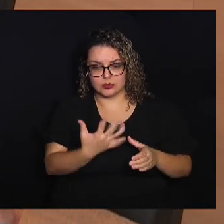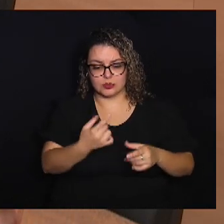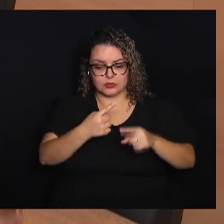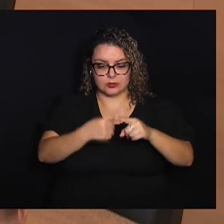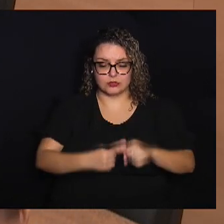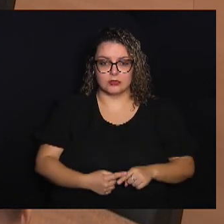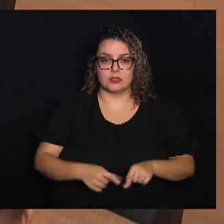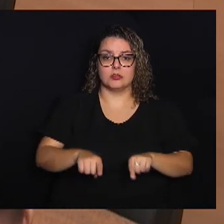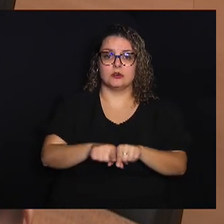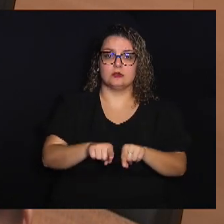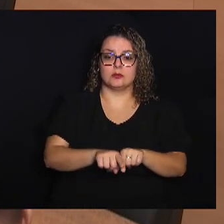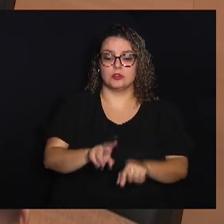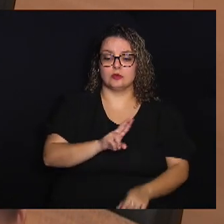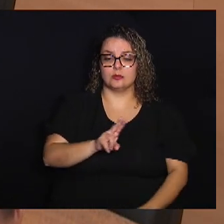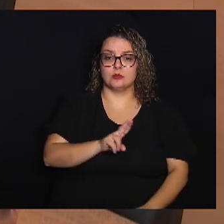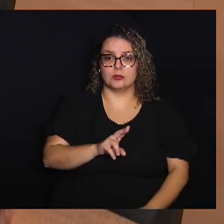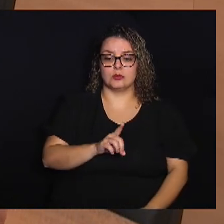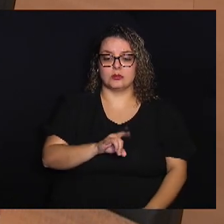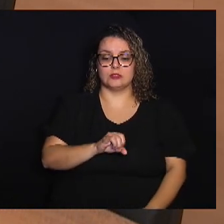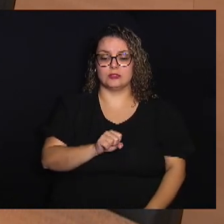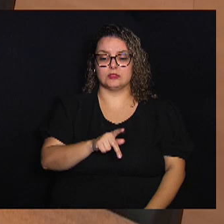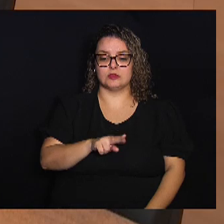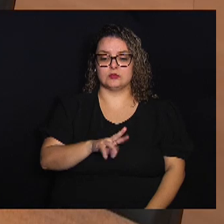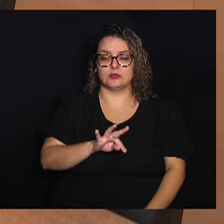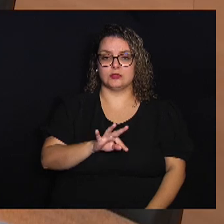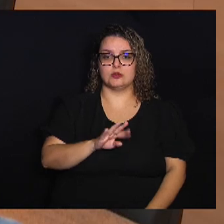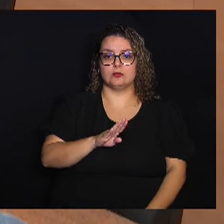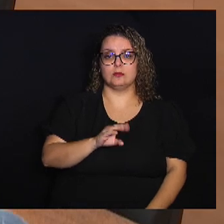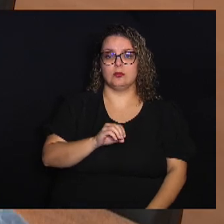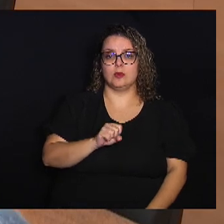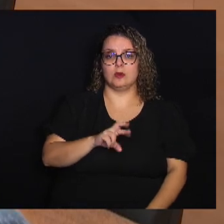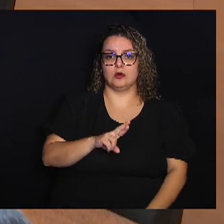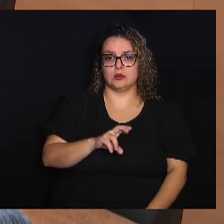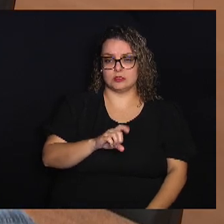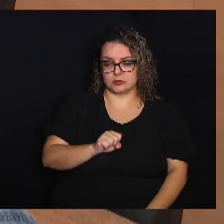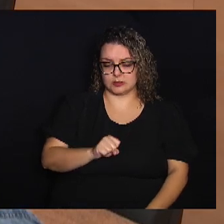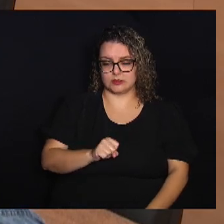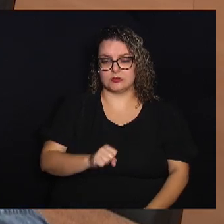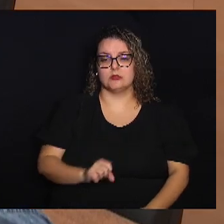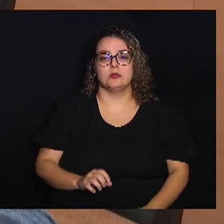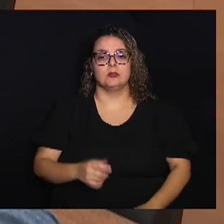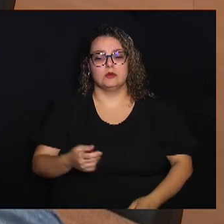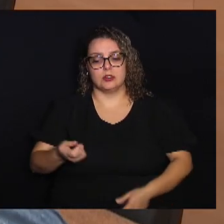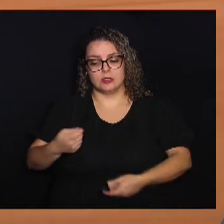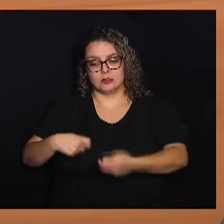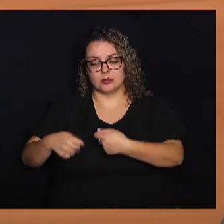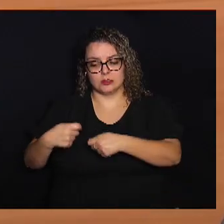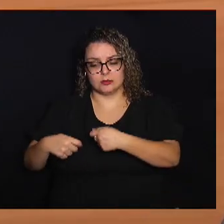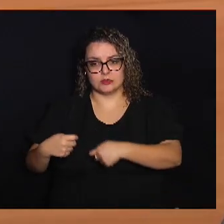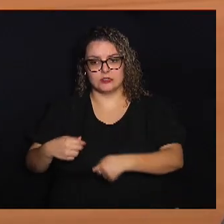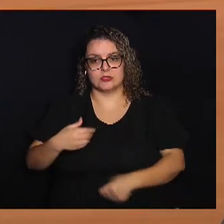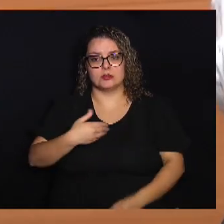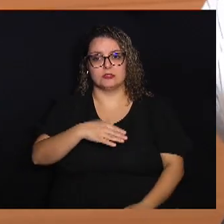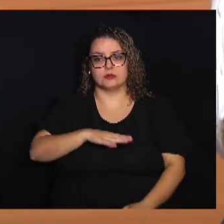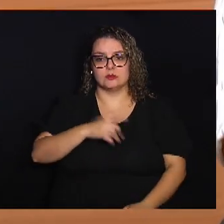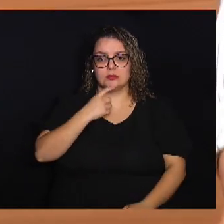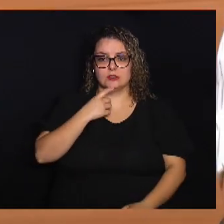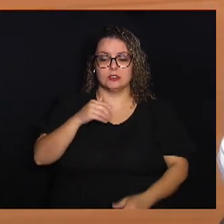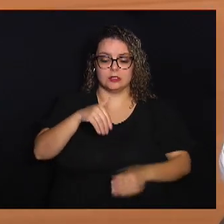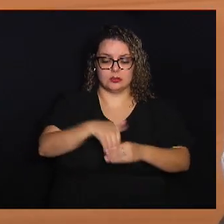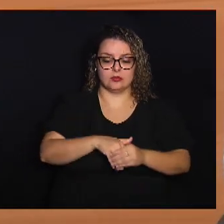também denominados Dispute Boards, nos contratos administrativos celebrados pelo município de Campinas. Um voto em